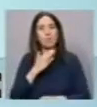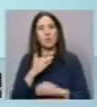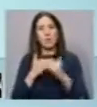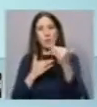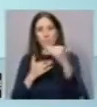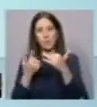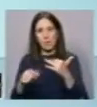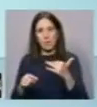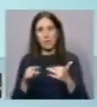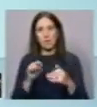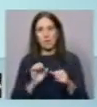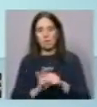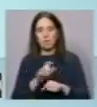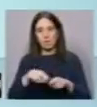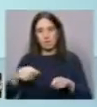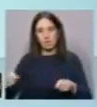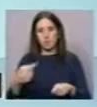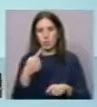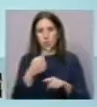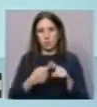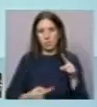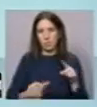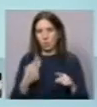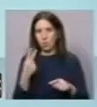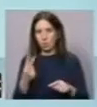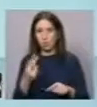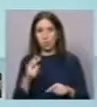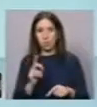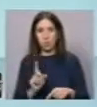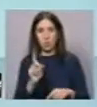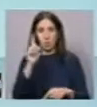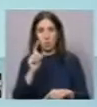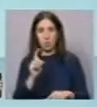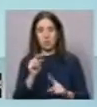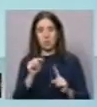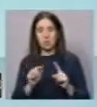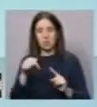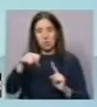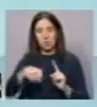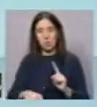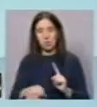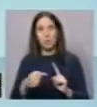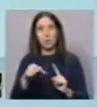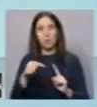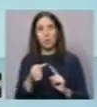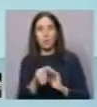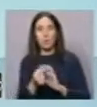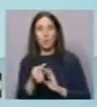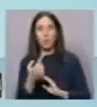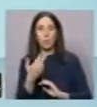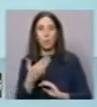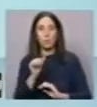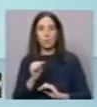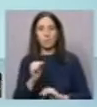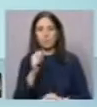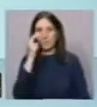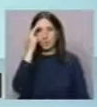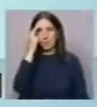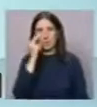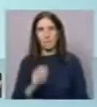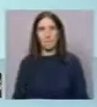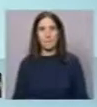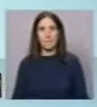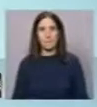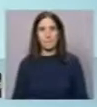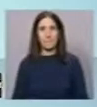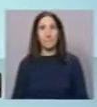de noroeste com 1,5 m a 2 metros na costa norte e de sudoeste inferior a 1 na costa sul da Madeira. Para os Açores e devido à passagem da